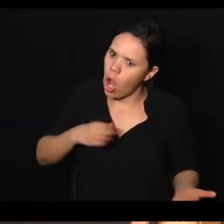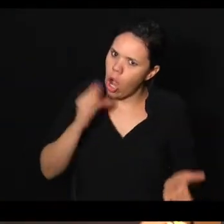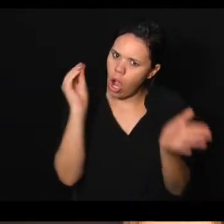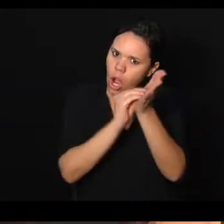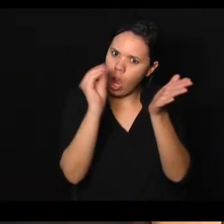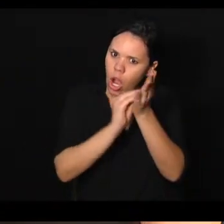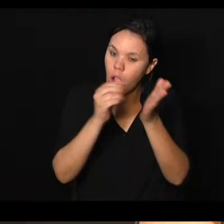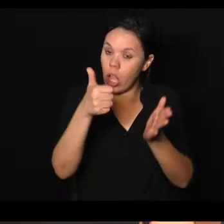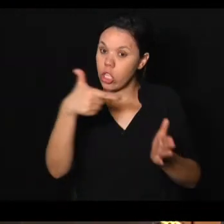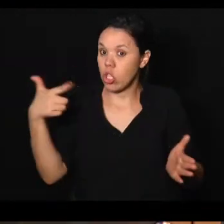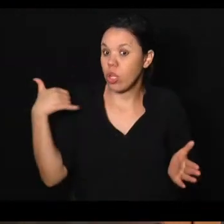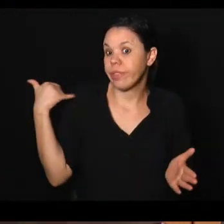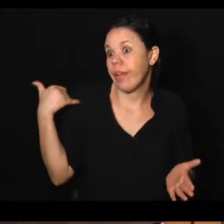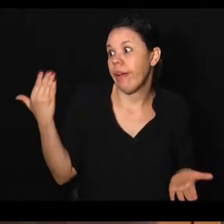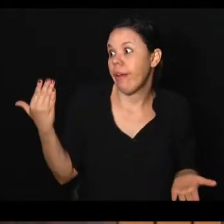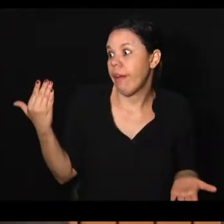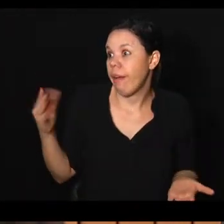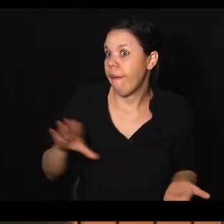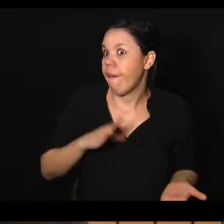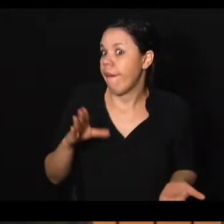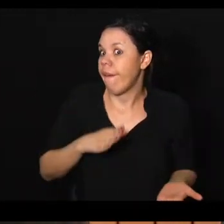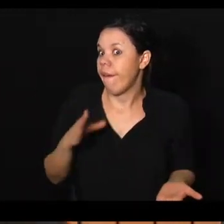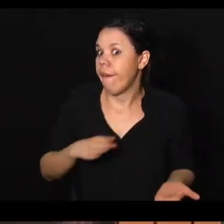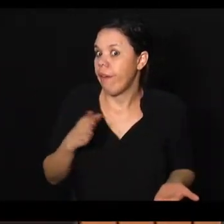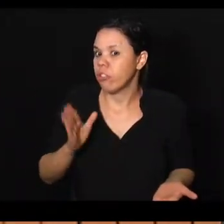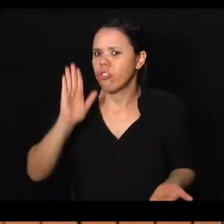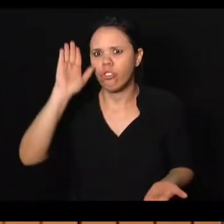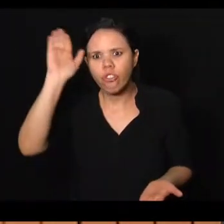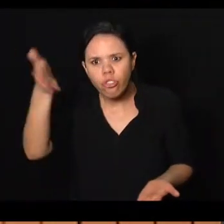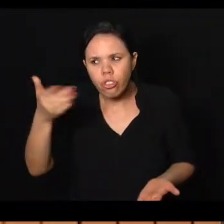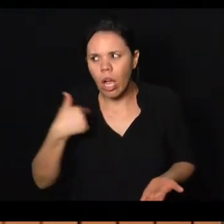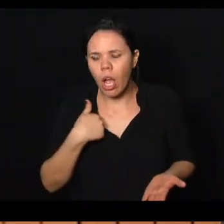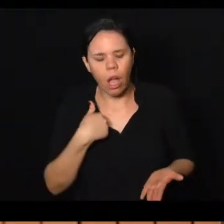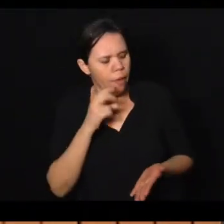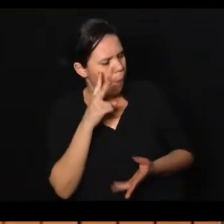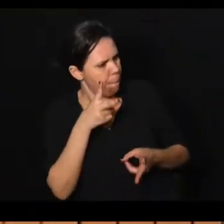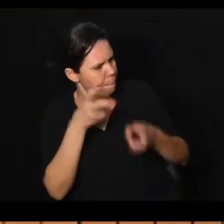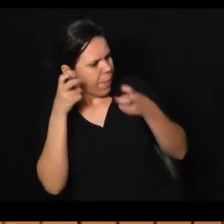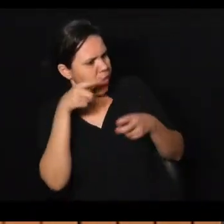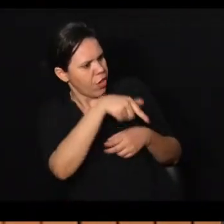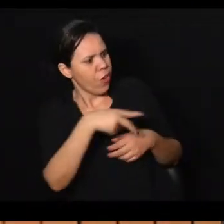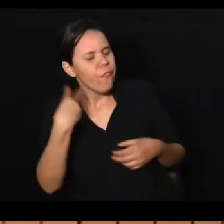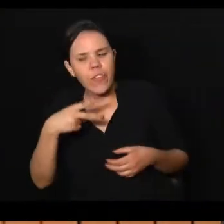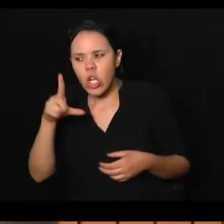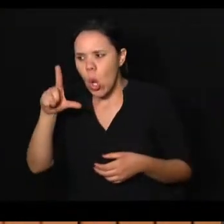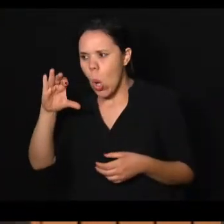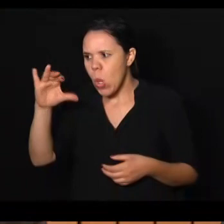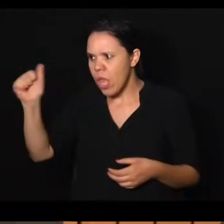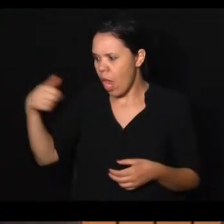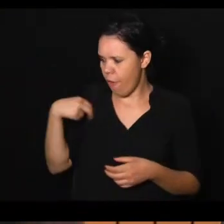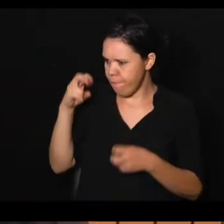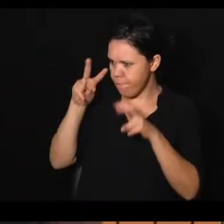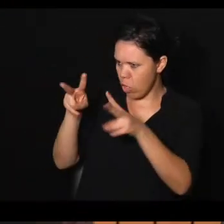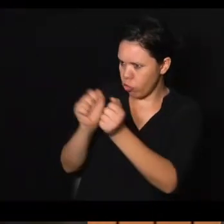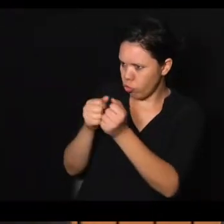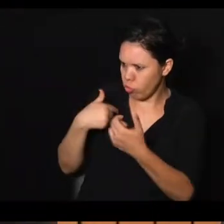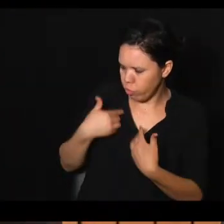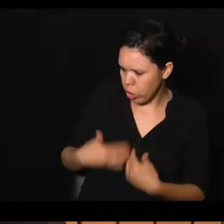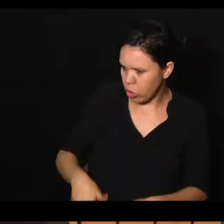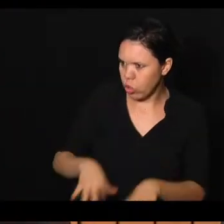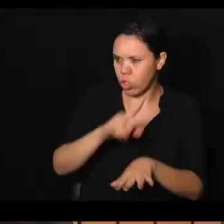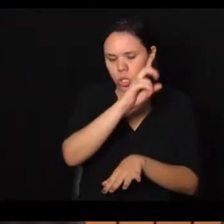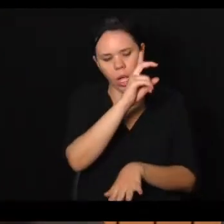escrever 12 anos. Mas já estava nos bastidores, vereador Luciano está aqui, viu isso comigo, já estava